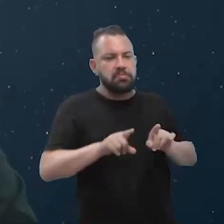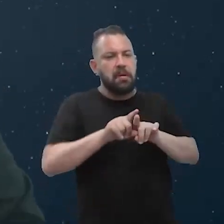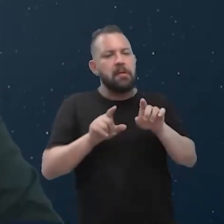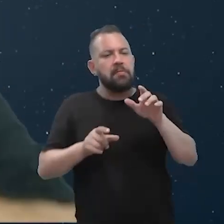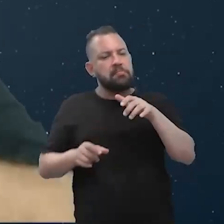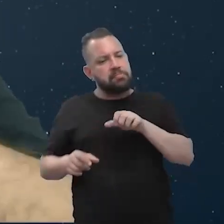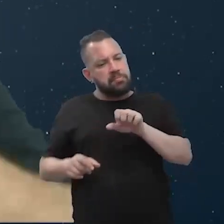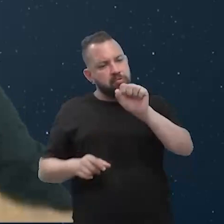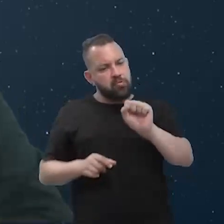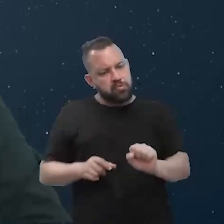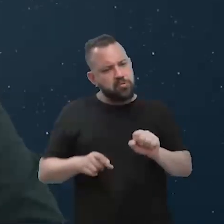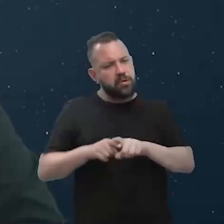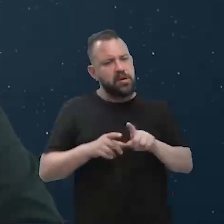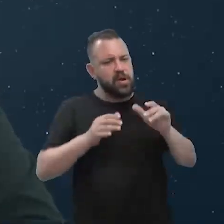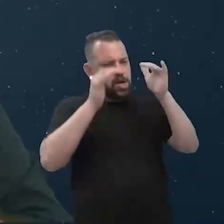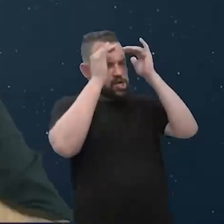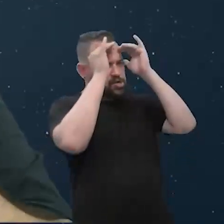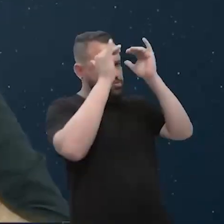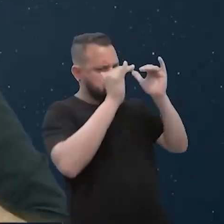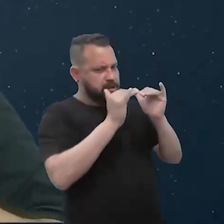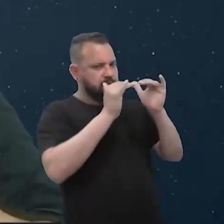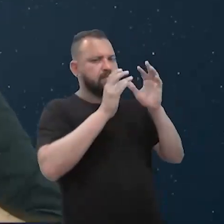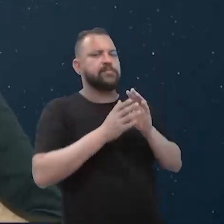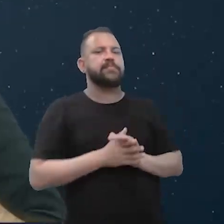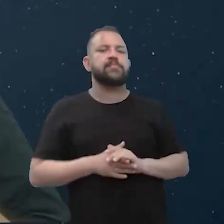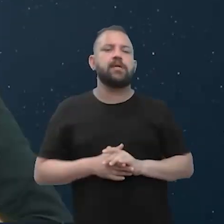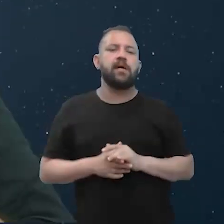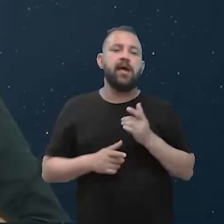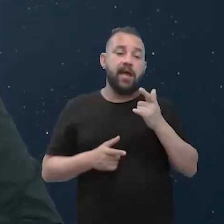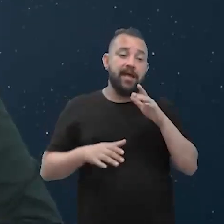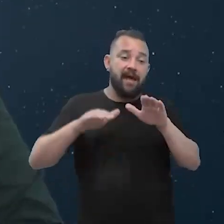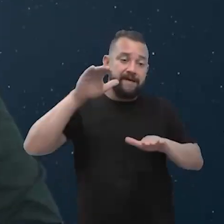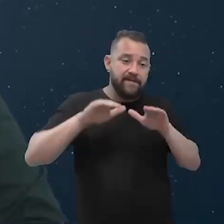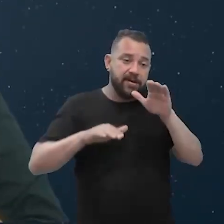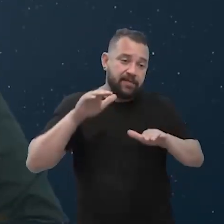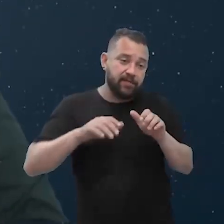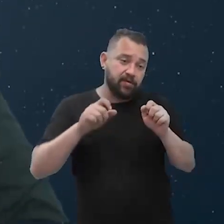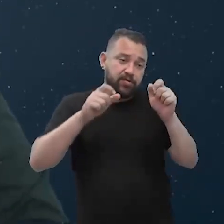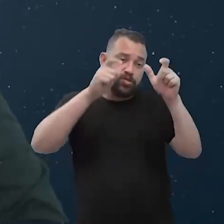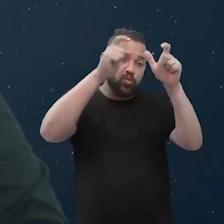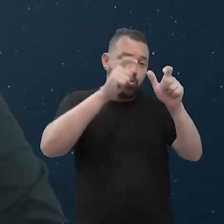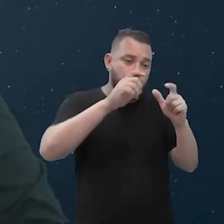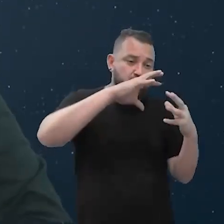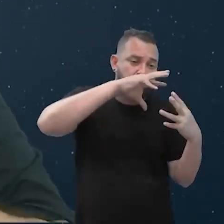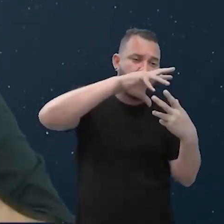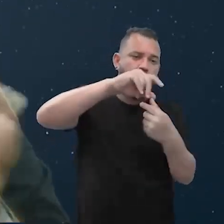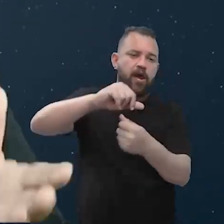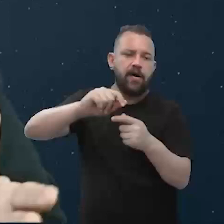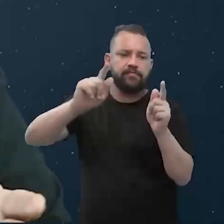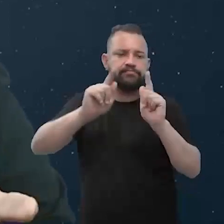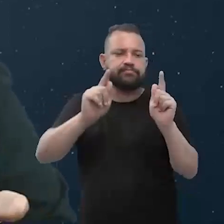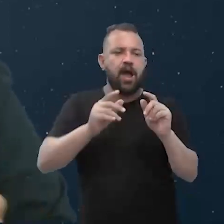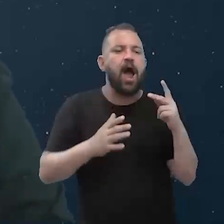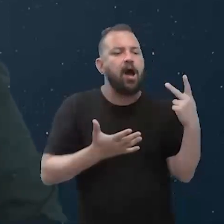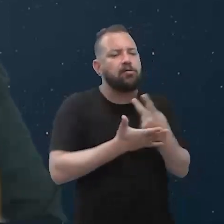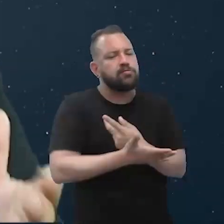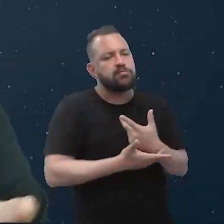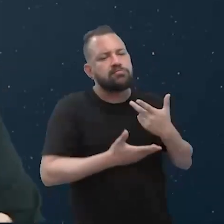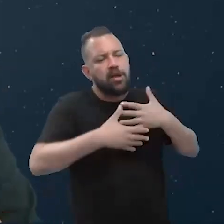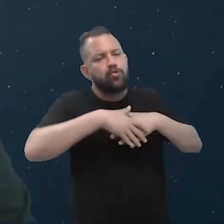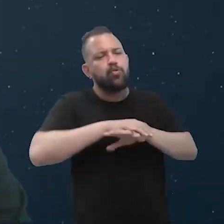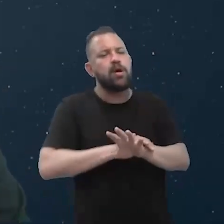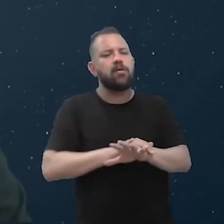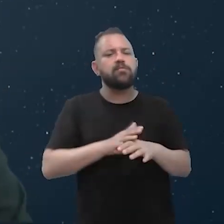do sudeste, das demais regiões. Isso aí são as variações geográficas, que ocorrem naturalmente. Isso ocorre